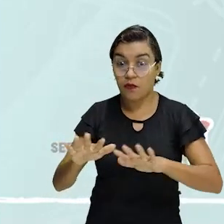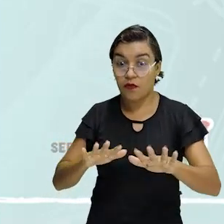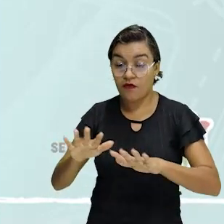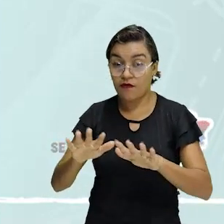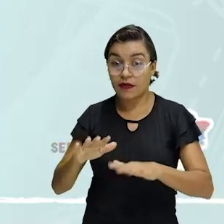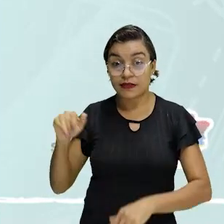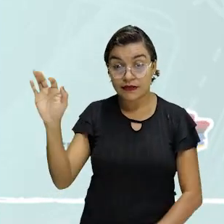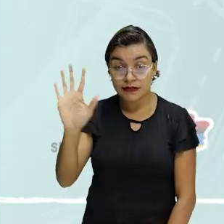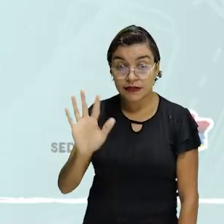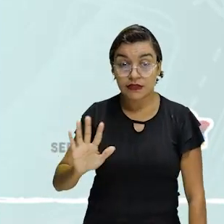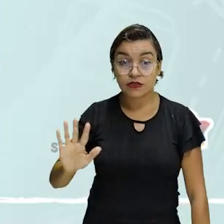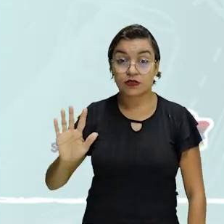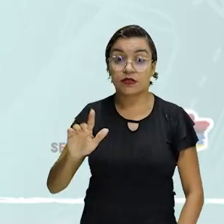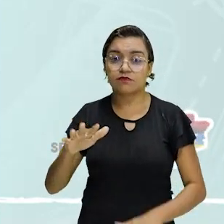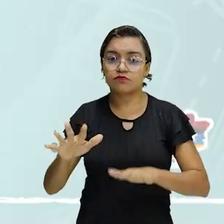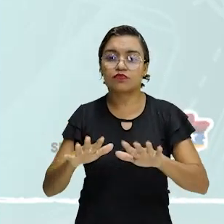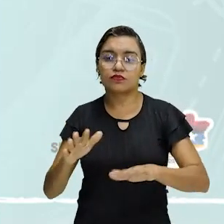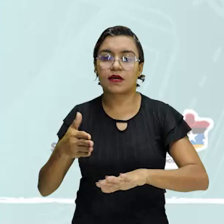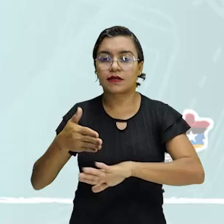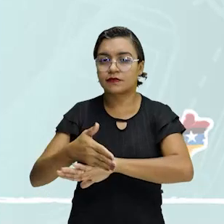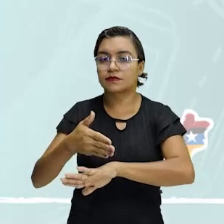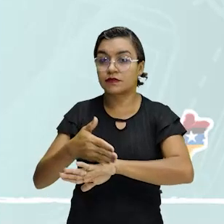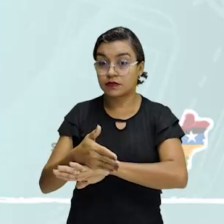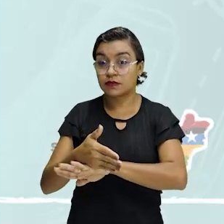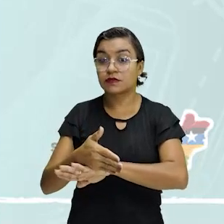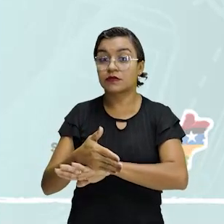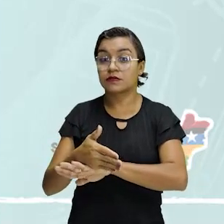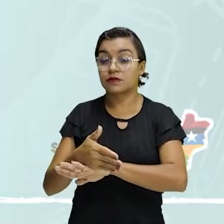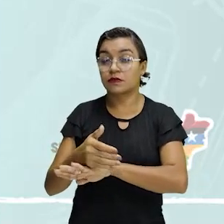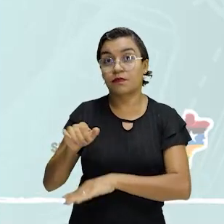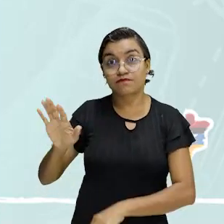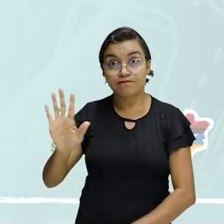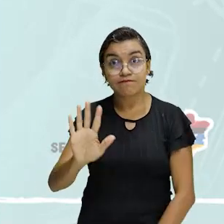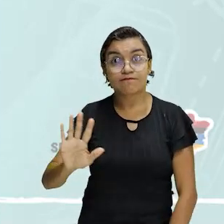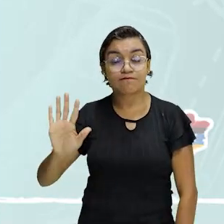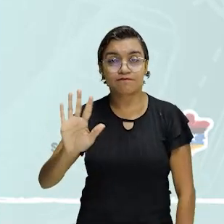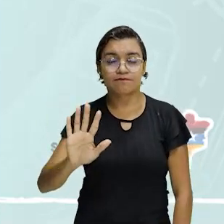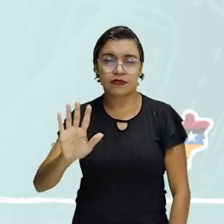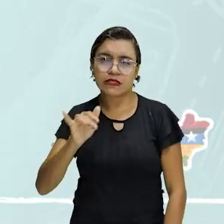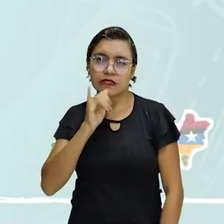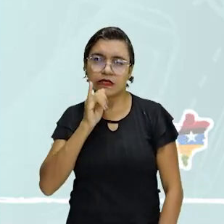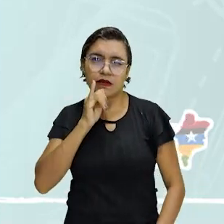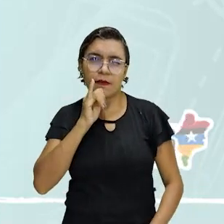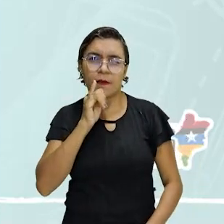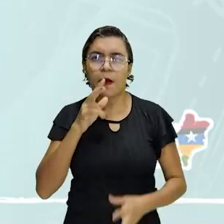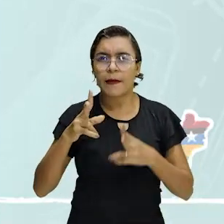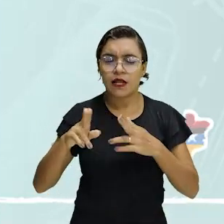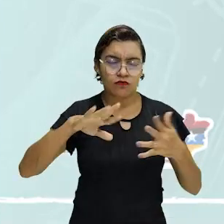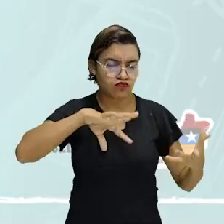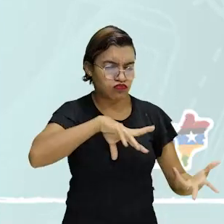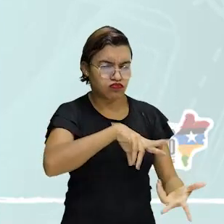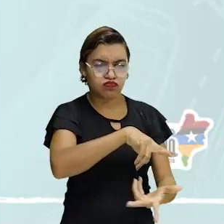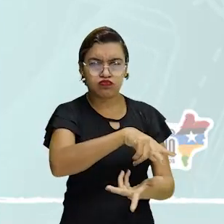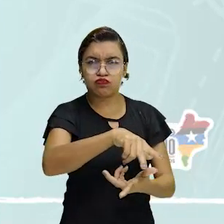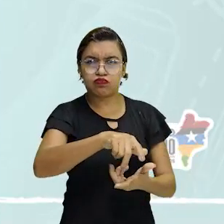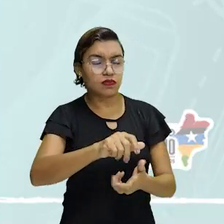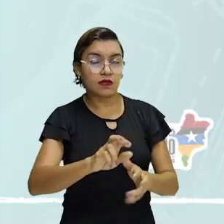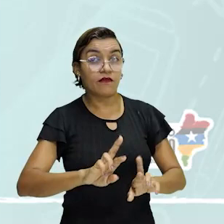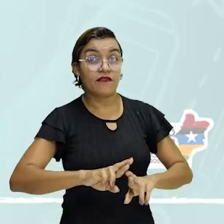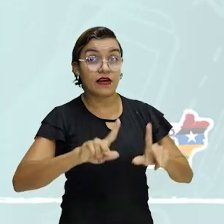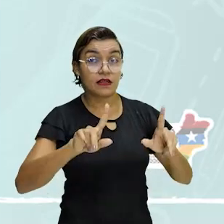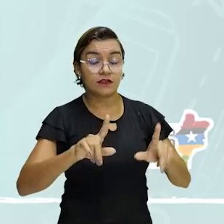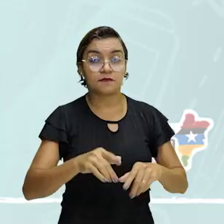dizendo, são movimentos que atuam em âmbito nacional. Eles não têm esse alcance tão abrangente como tem os que a gente viu